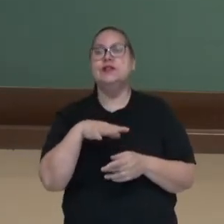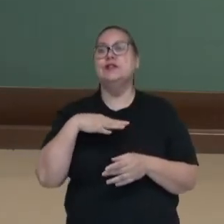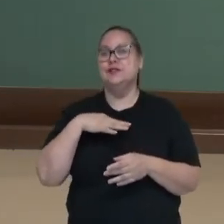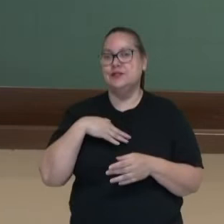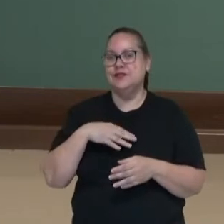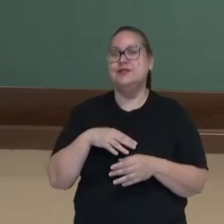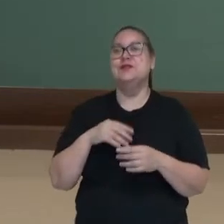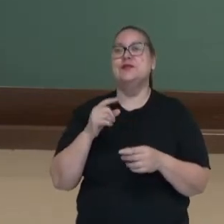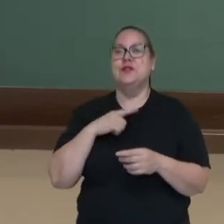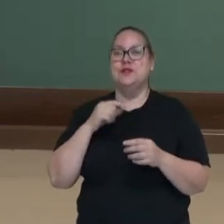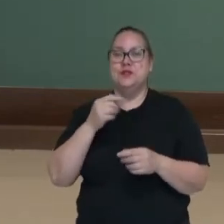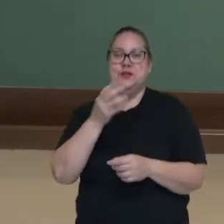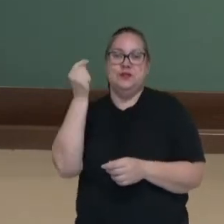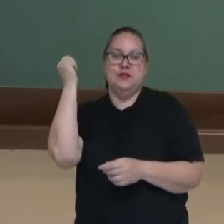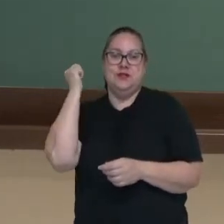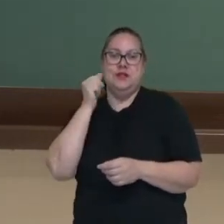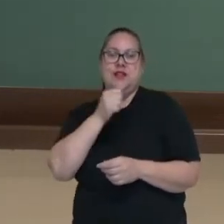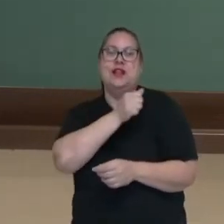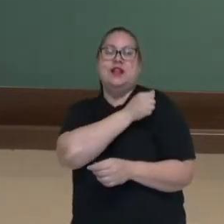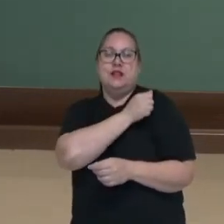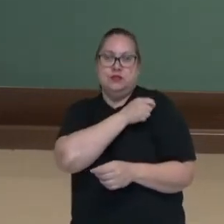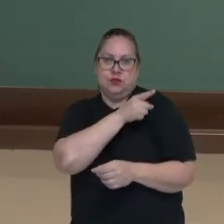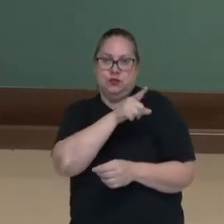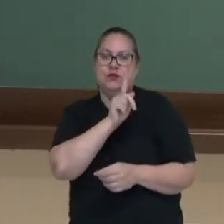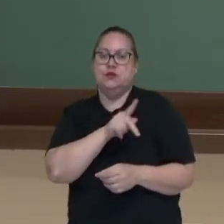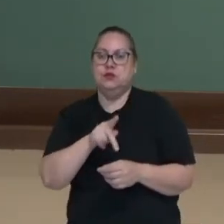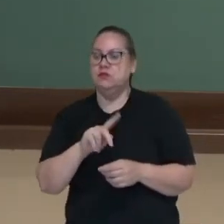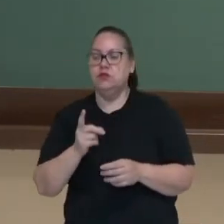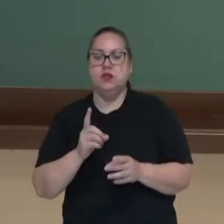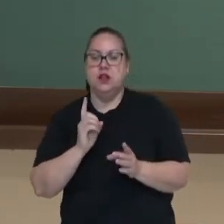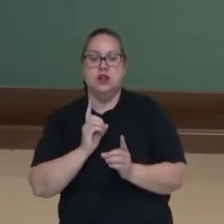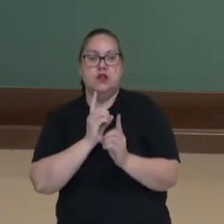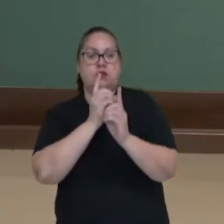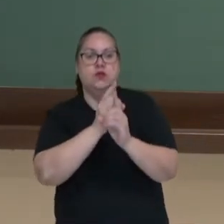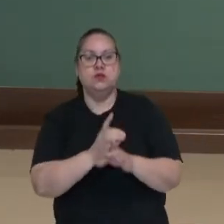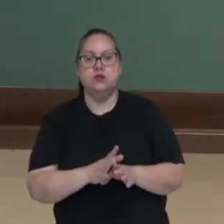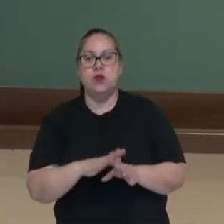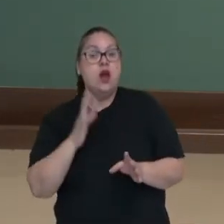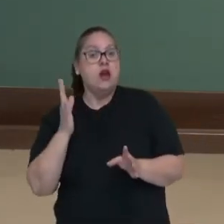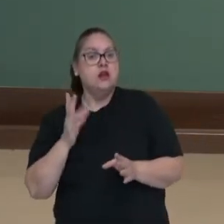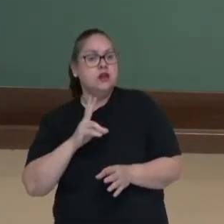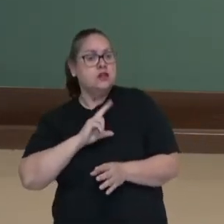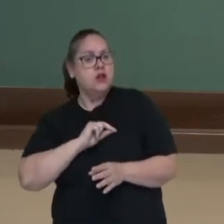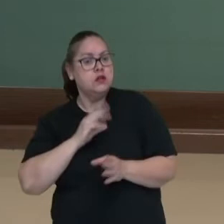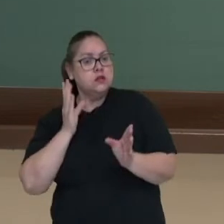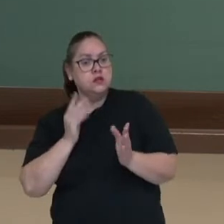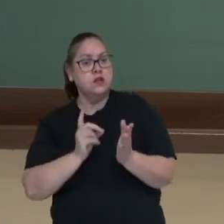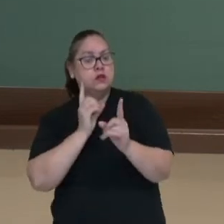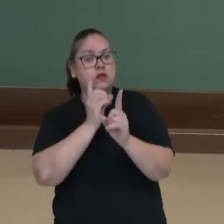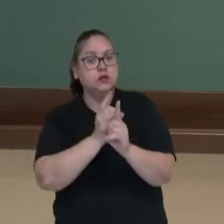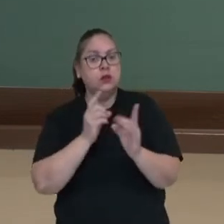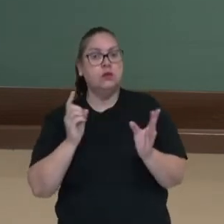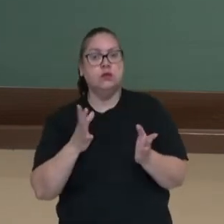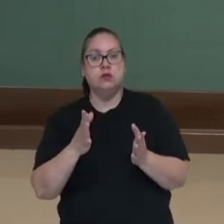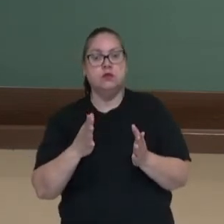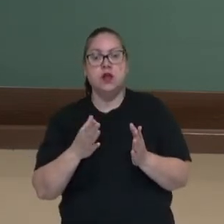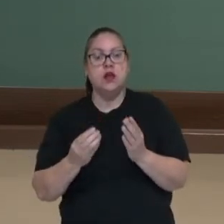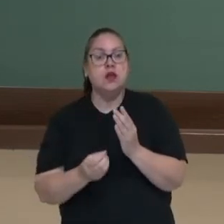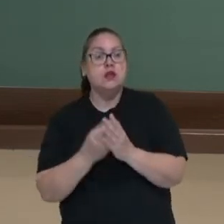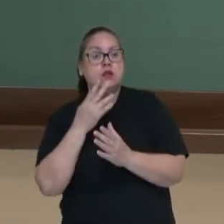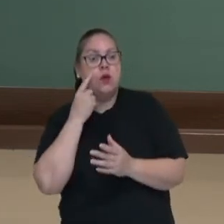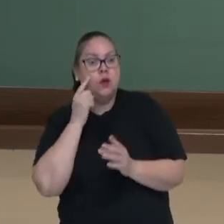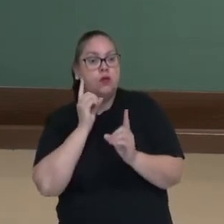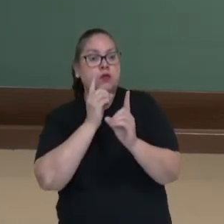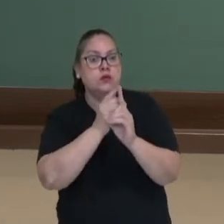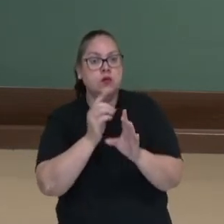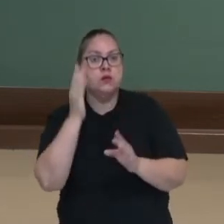médio. Derrubem essa teoria. Não houve acidentalmente, não houve uma descoberta. O que